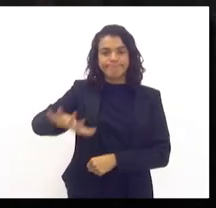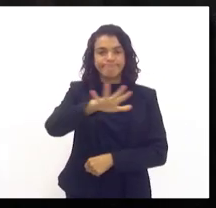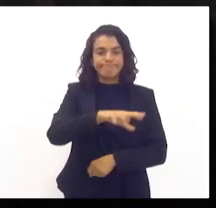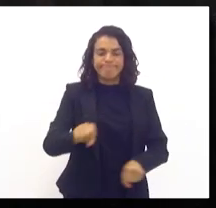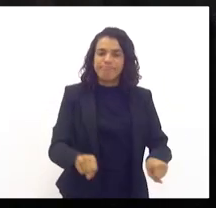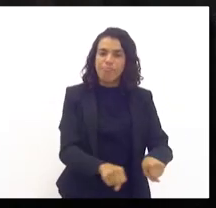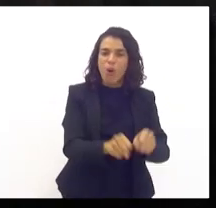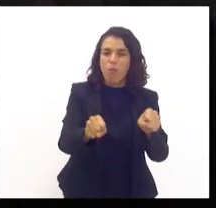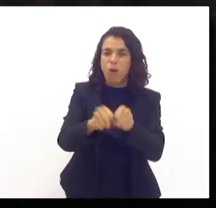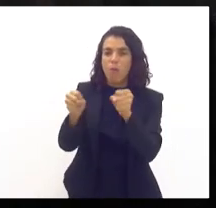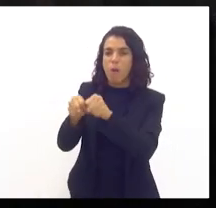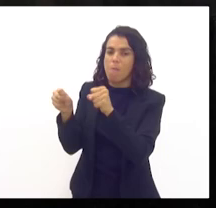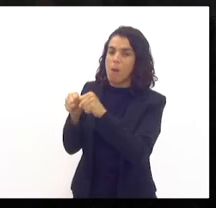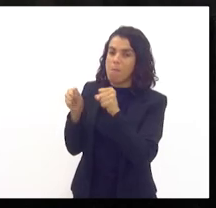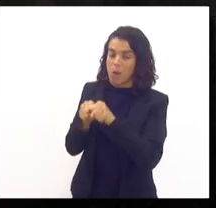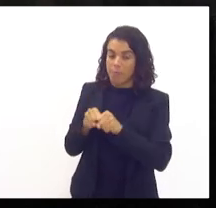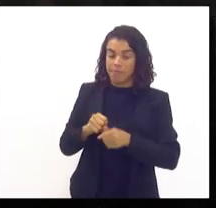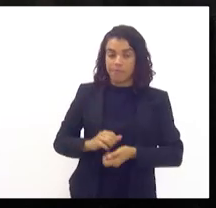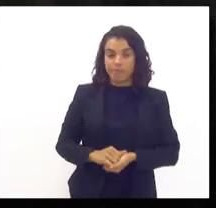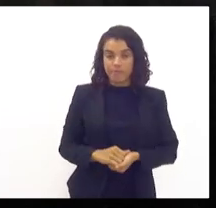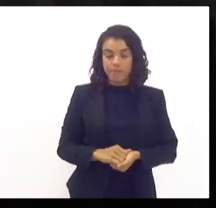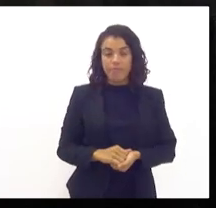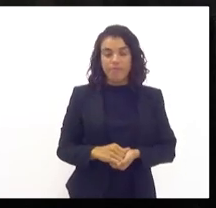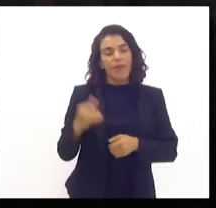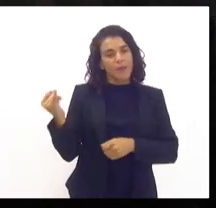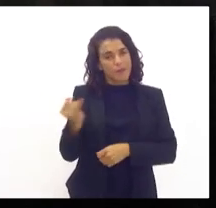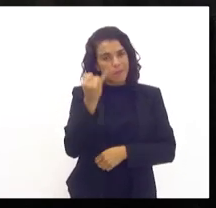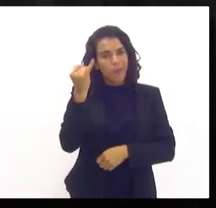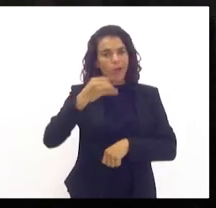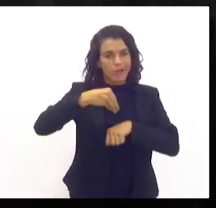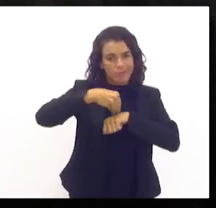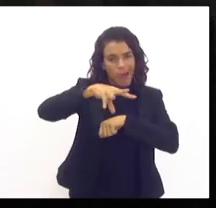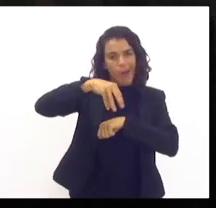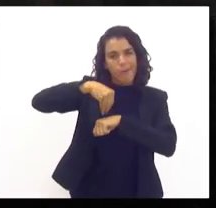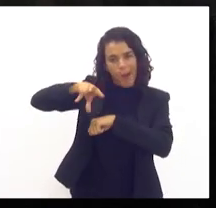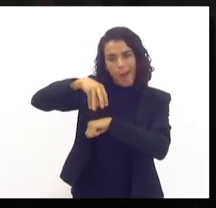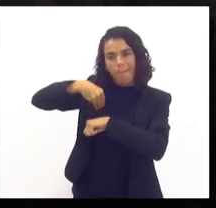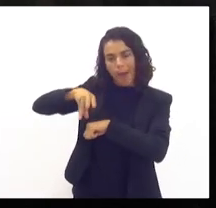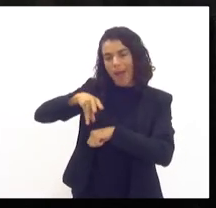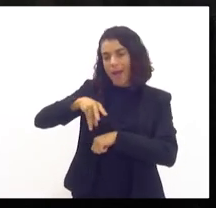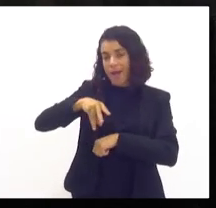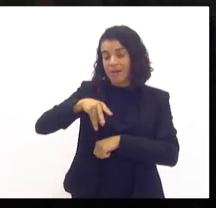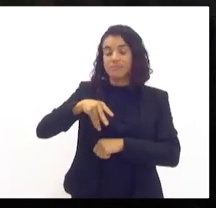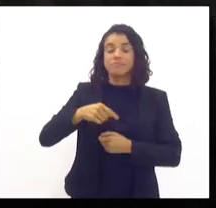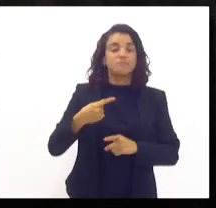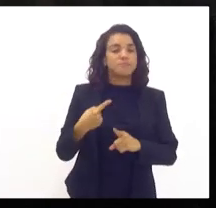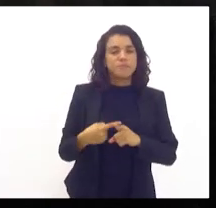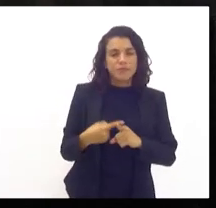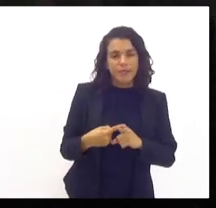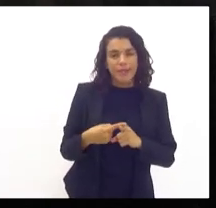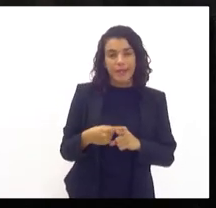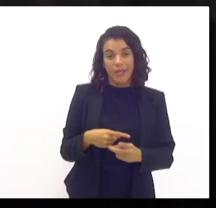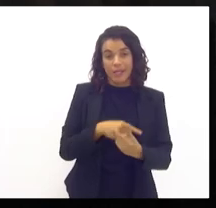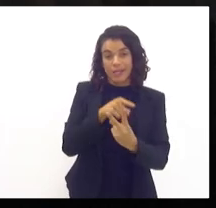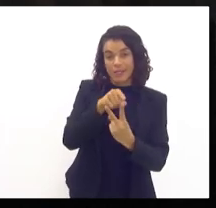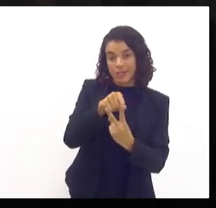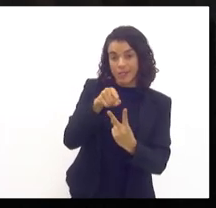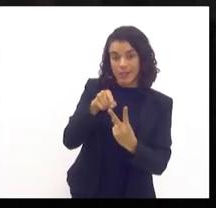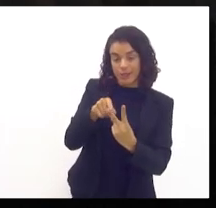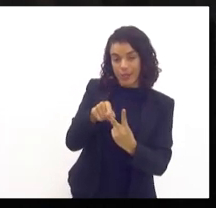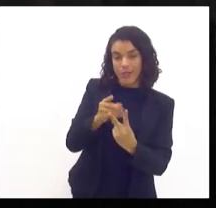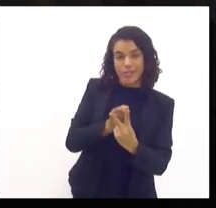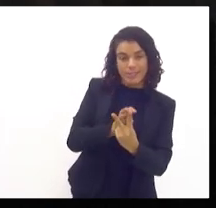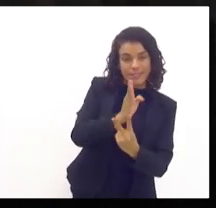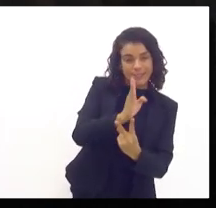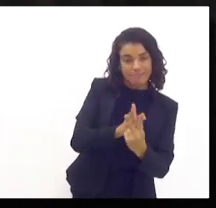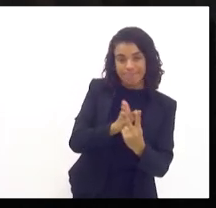devastador. É importante dizer tudo isso, senhor presidente, porque dois caminhos precisam